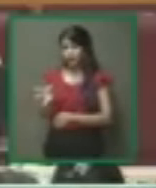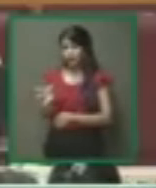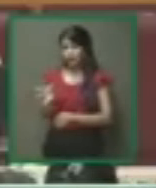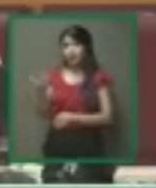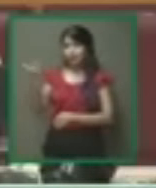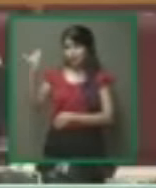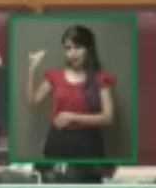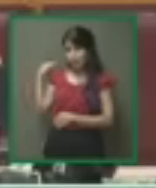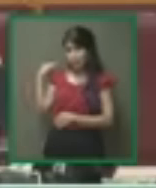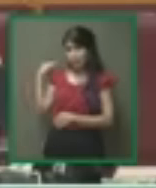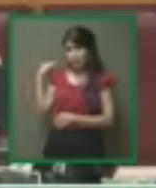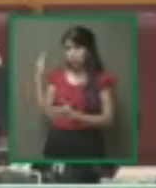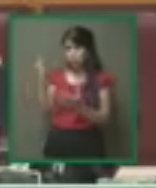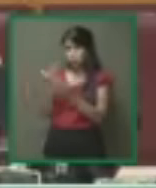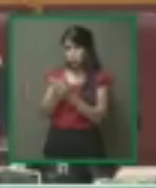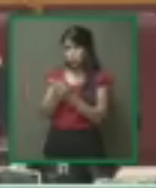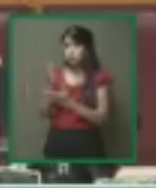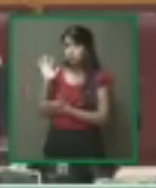processo criminal ou esse é o primeiro?